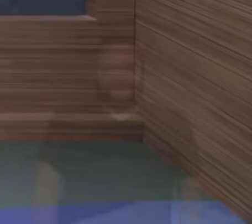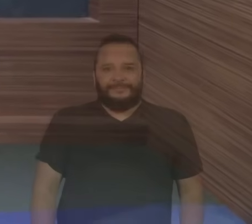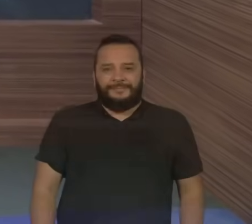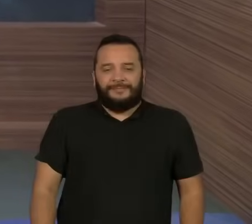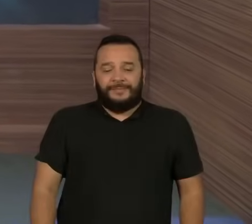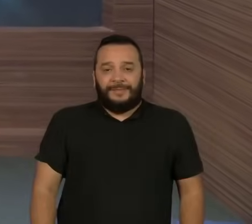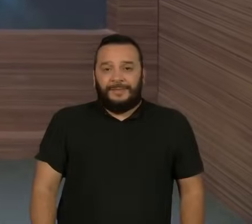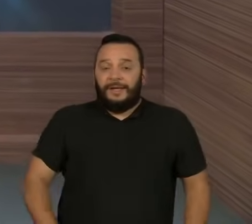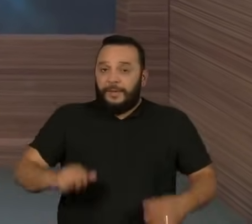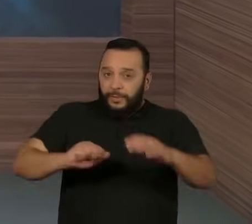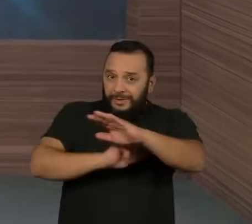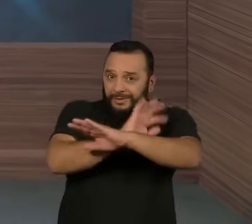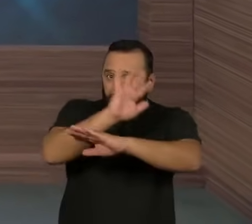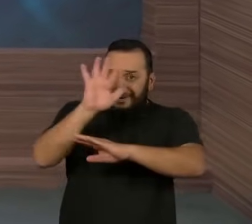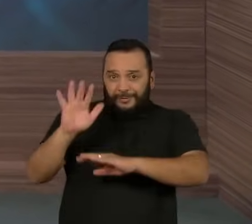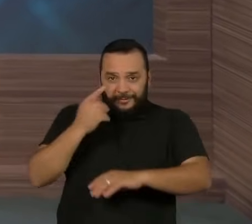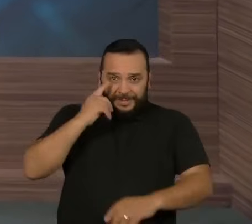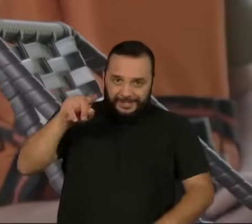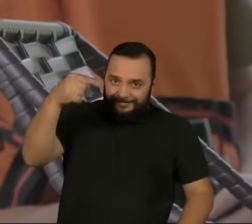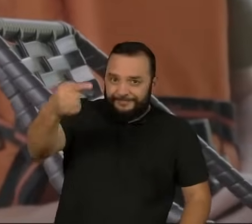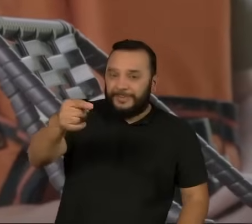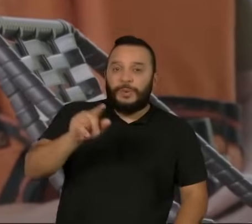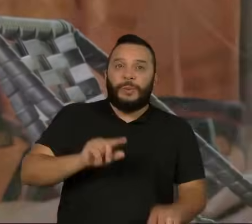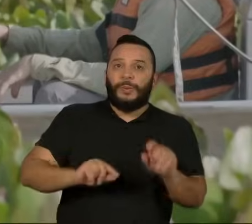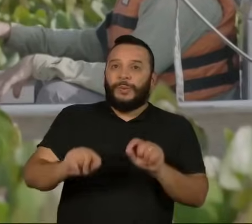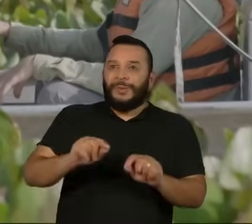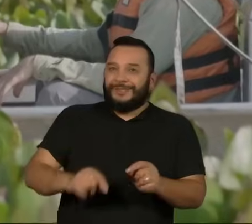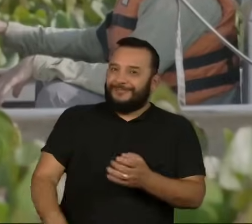Veja a seguir aqui no Repórter Eco.